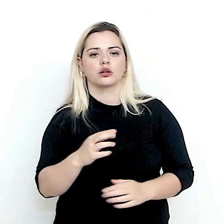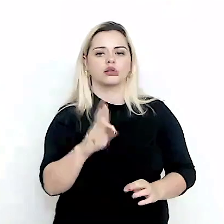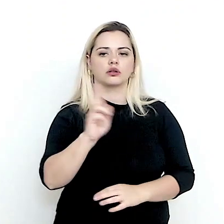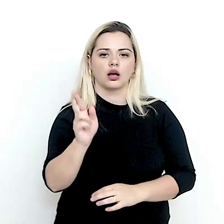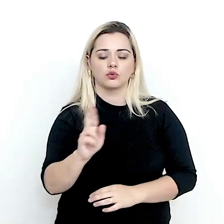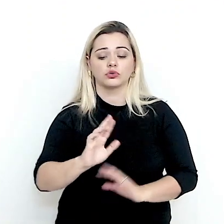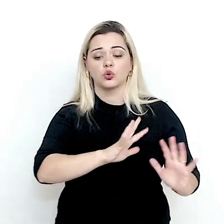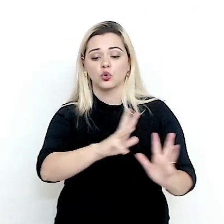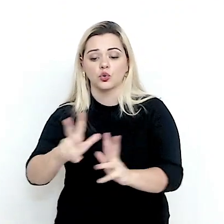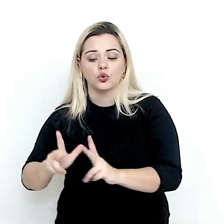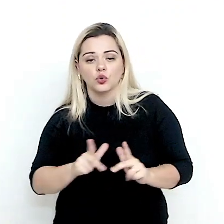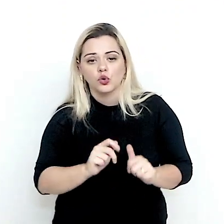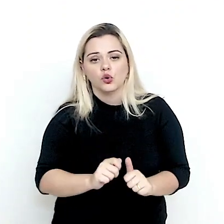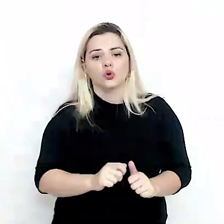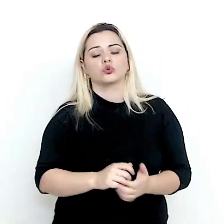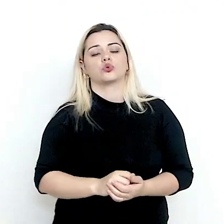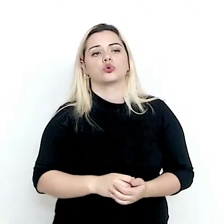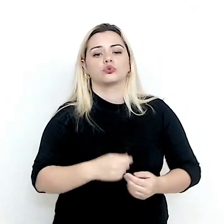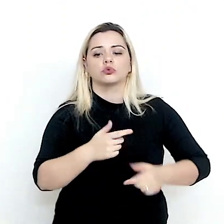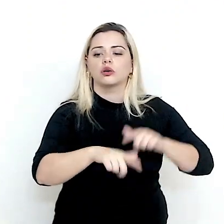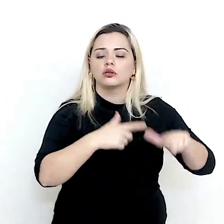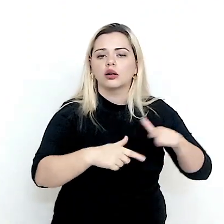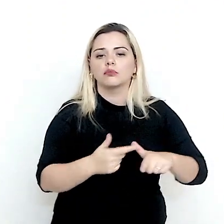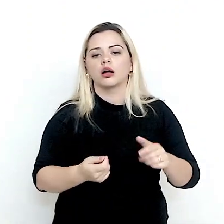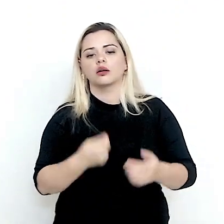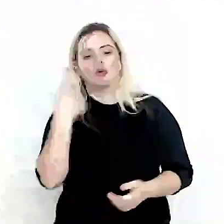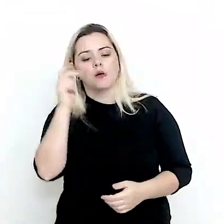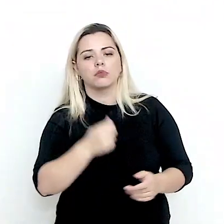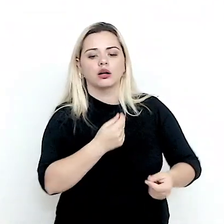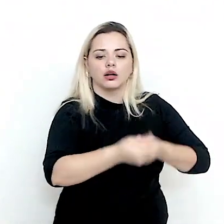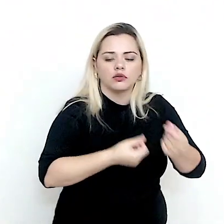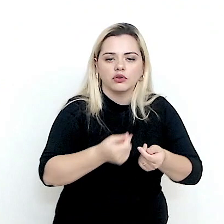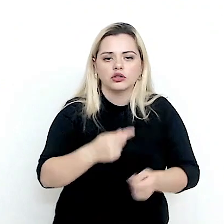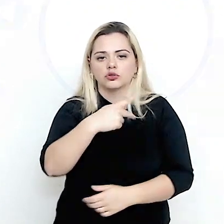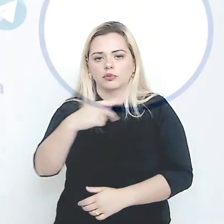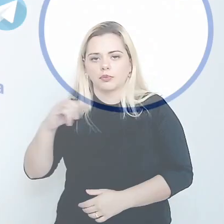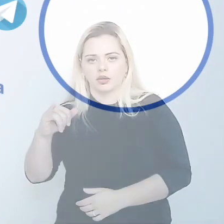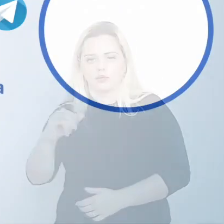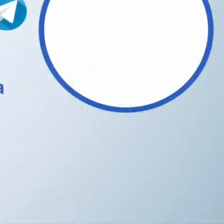oportunidades de investimento ao amparo do PPI.